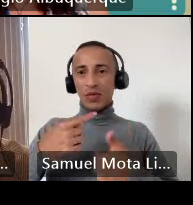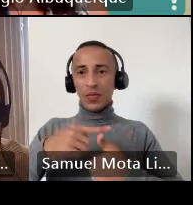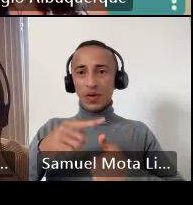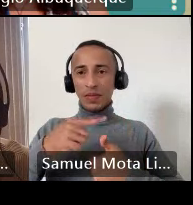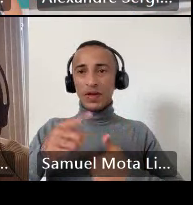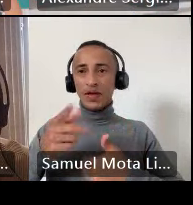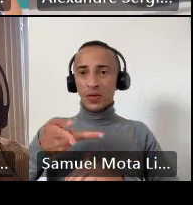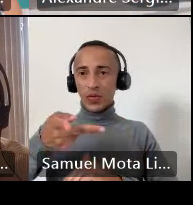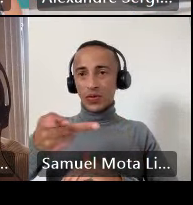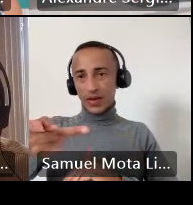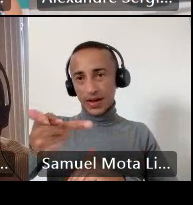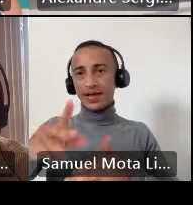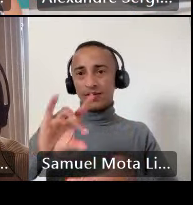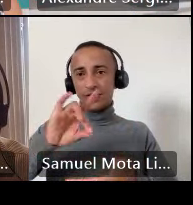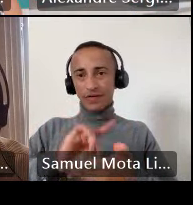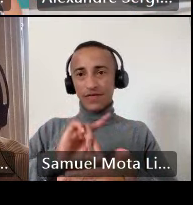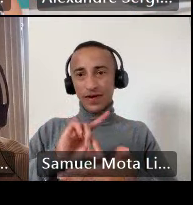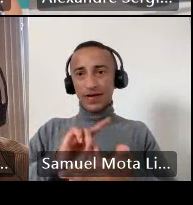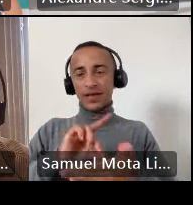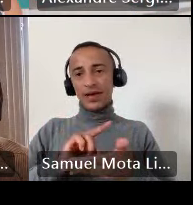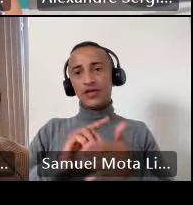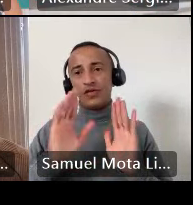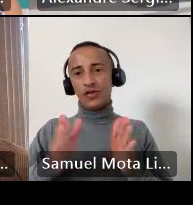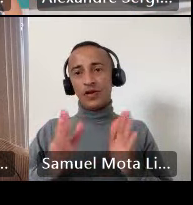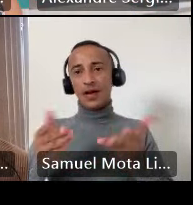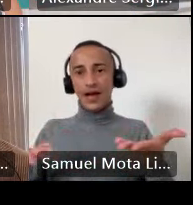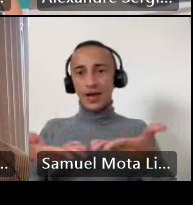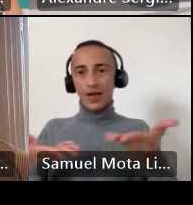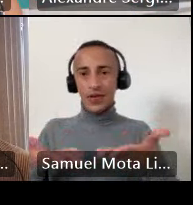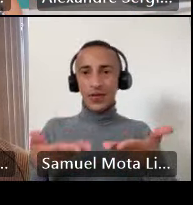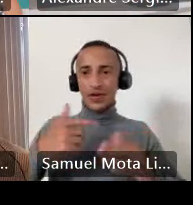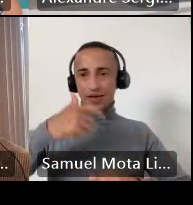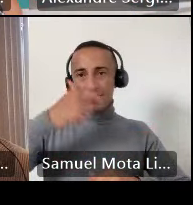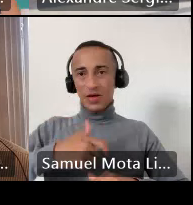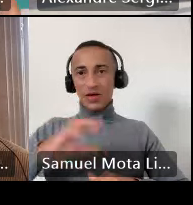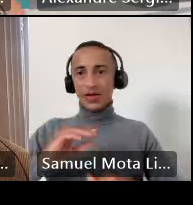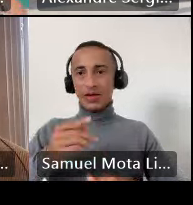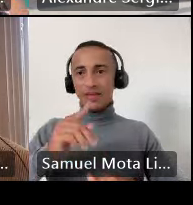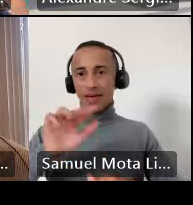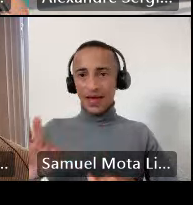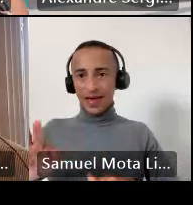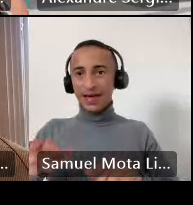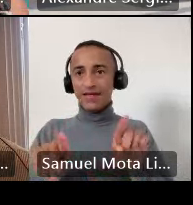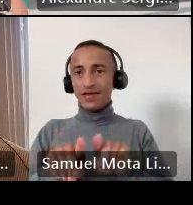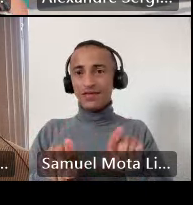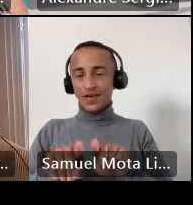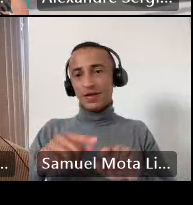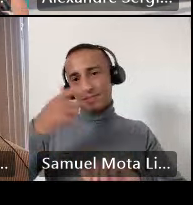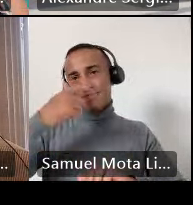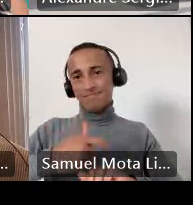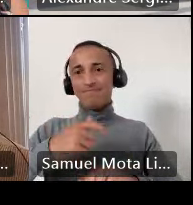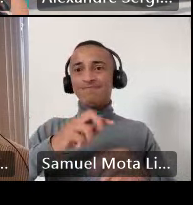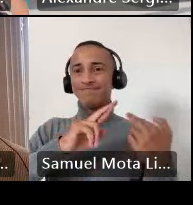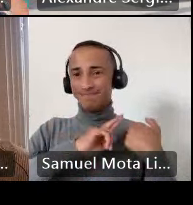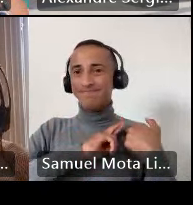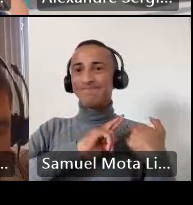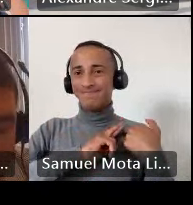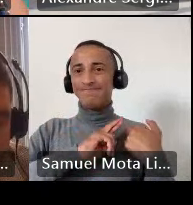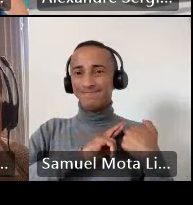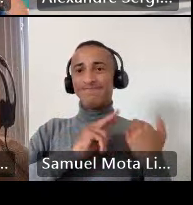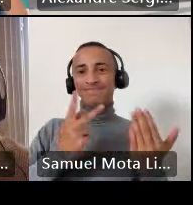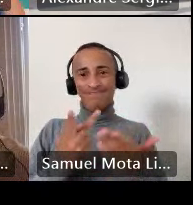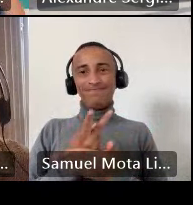grande que eu assinei aqui algo que eu falei agora é o meu CPF ali mesmo assim agora eu posso posso até ser responsabilizada mesmo assim né